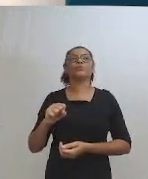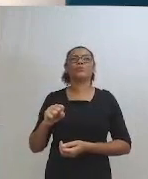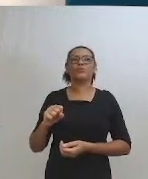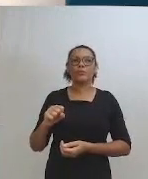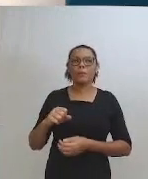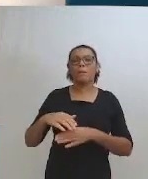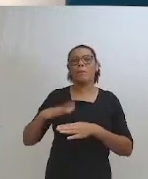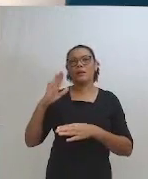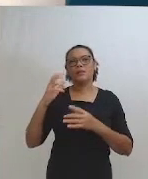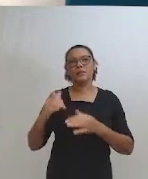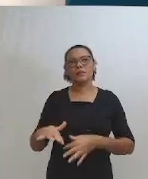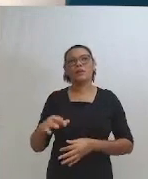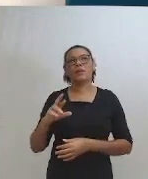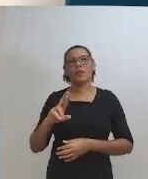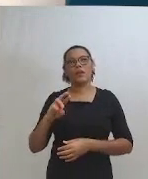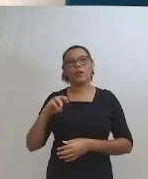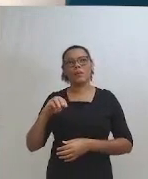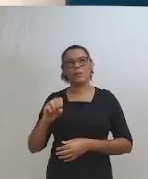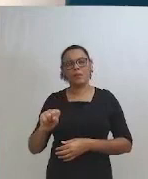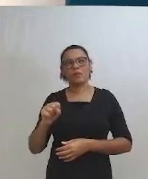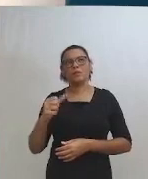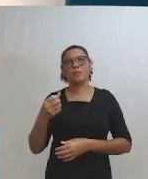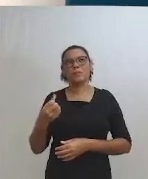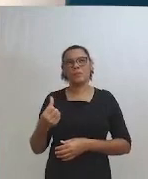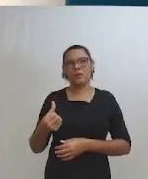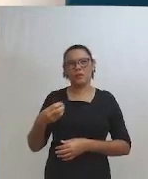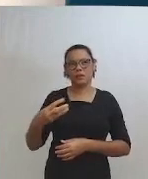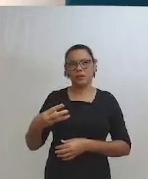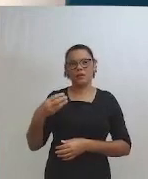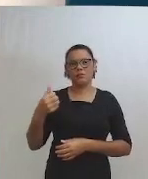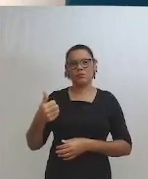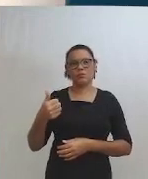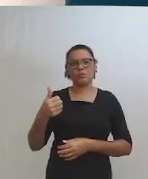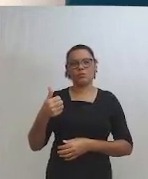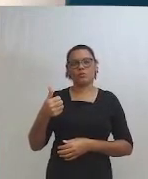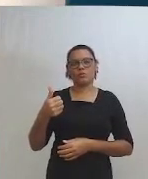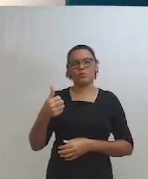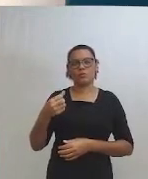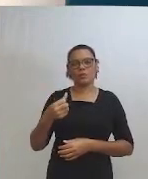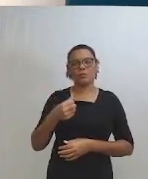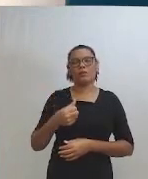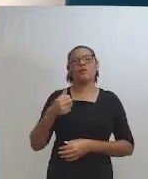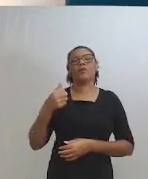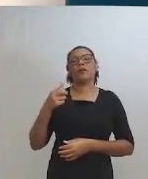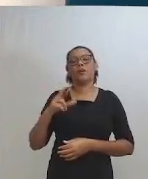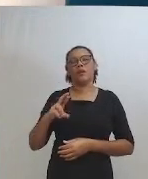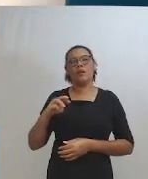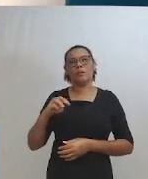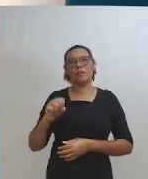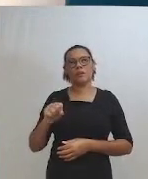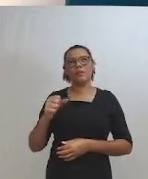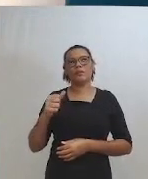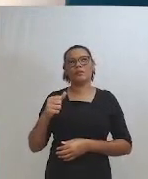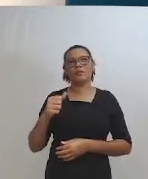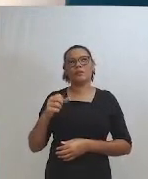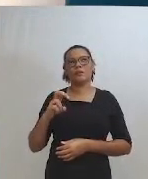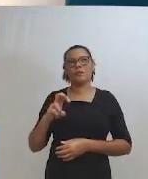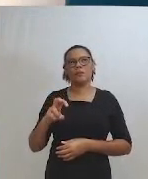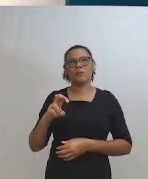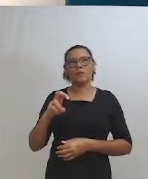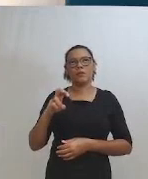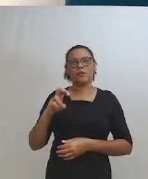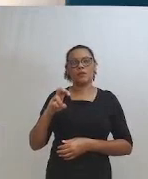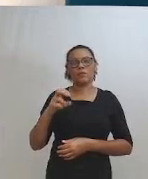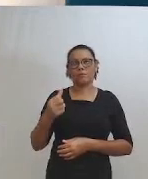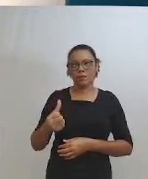RMS 63766 e agravo regimental no RMS 65097. Proclamado o